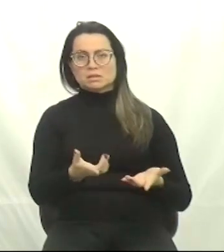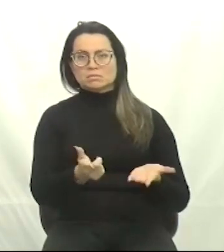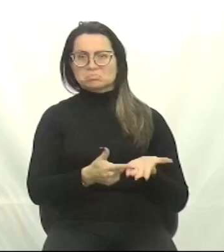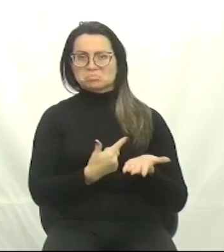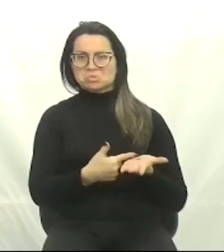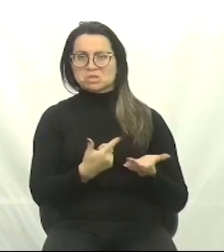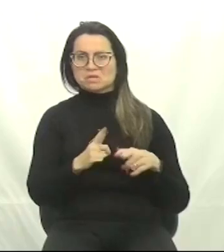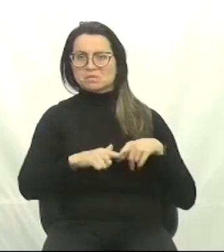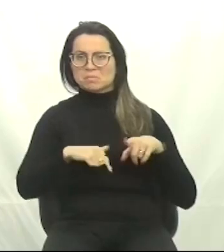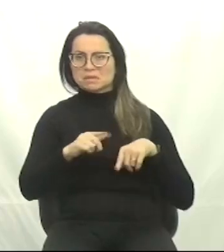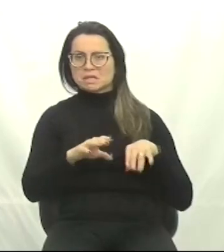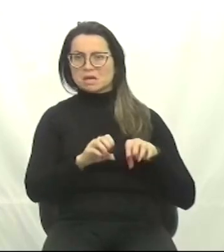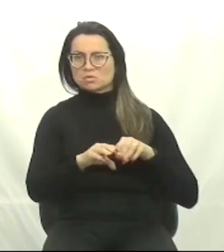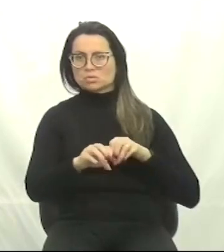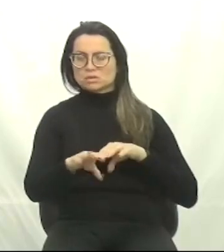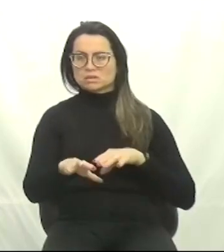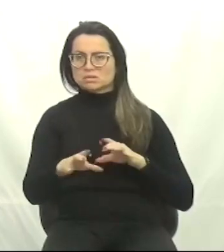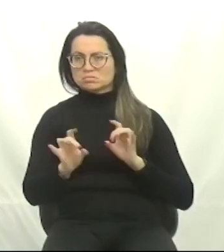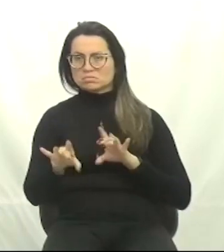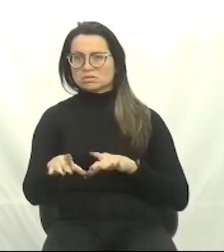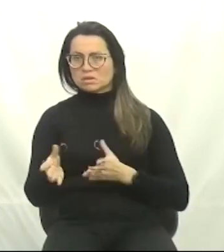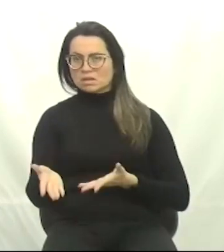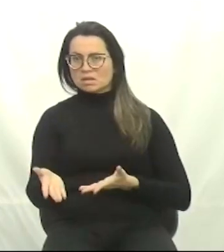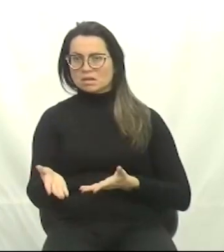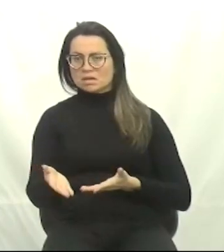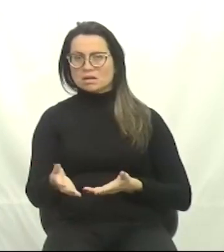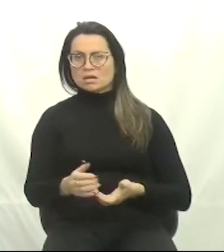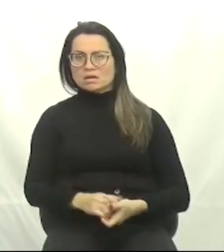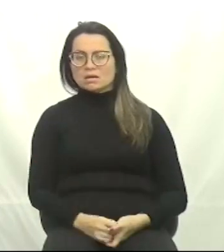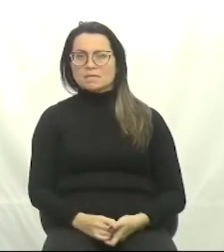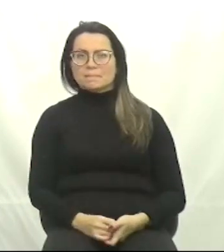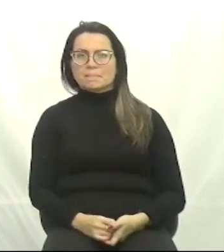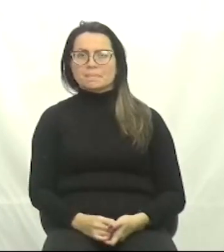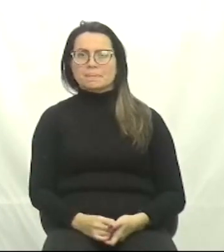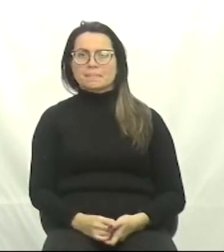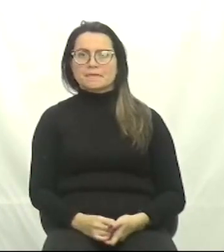às traças para deixando ser deteriorado. Uma parte, vereador.